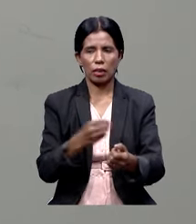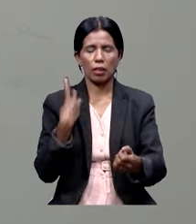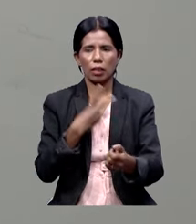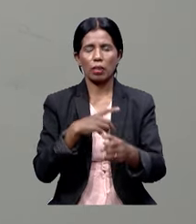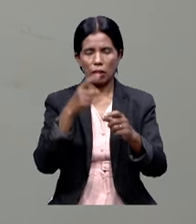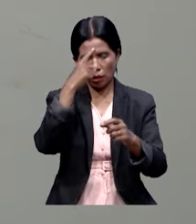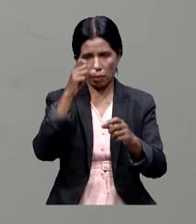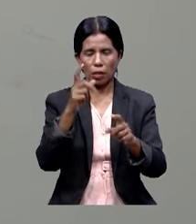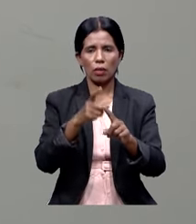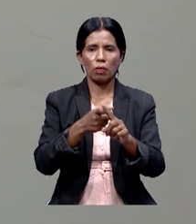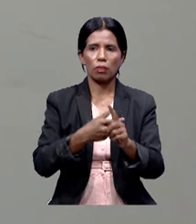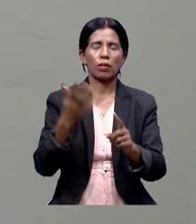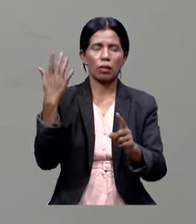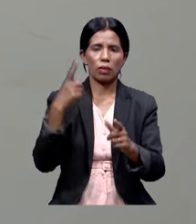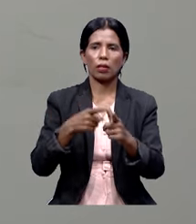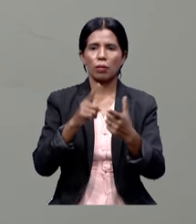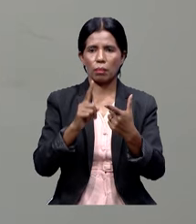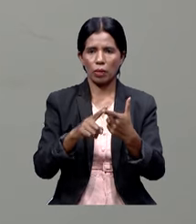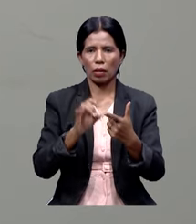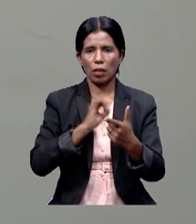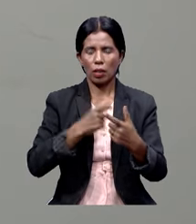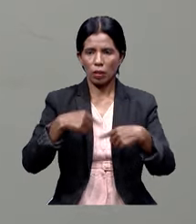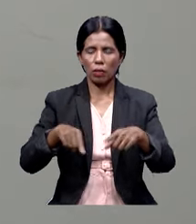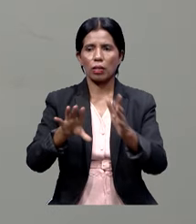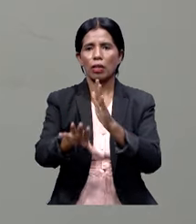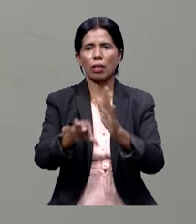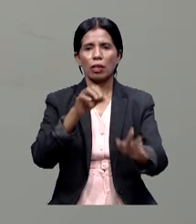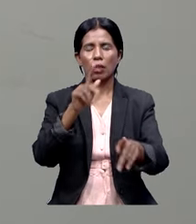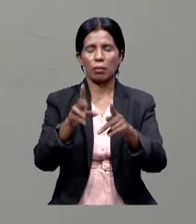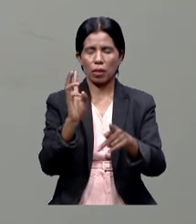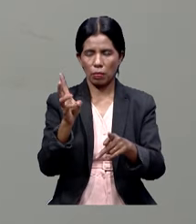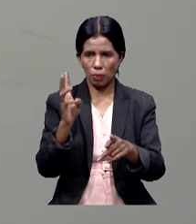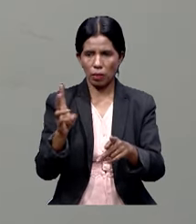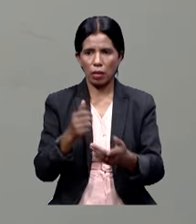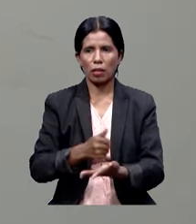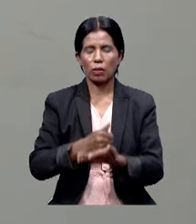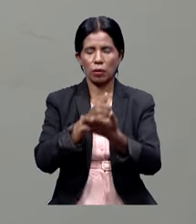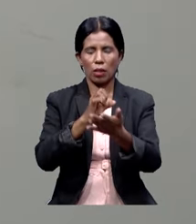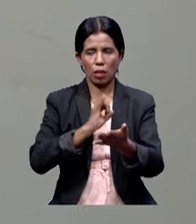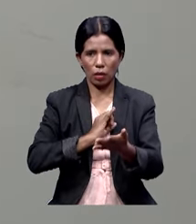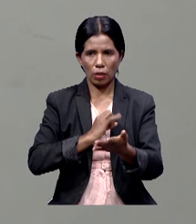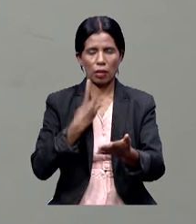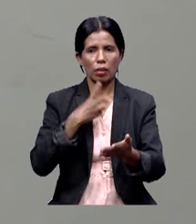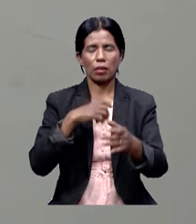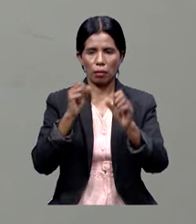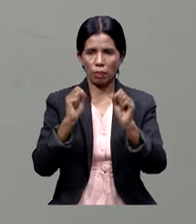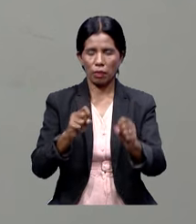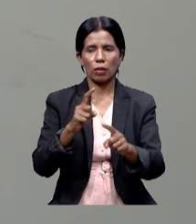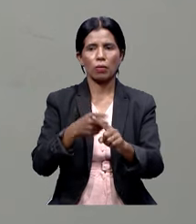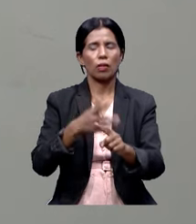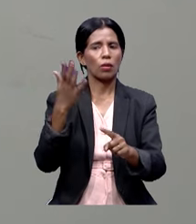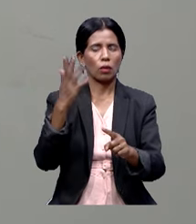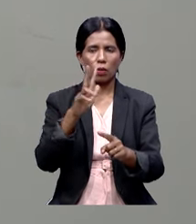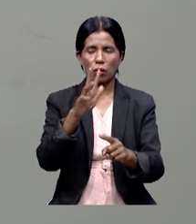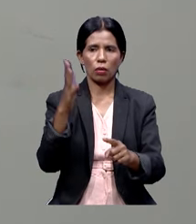mas nem a que a fulan coto depois de a haruka se a hili é mas nem nulo liu neve que ajuda a até a data e tá consegue e a fulan coto tu mais ou